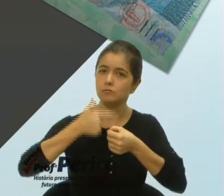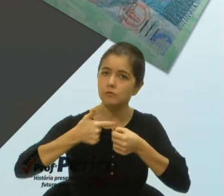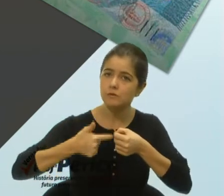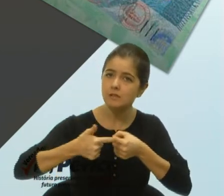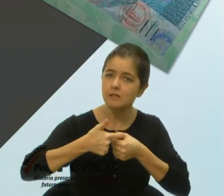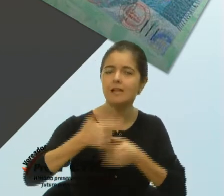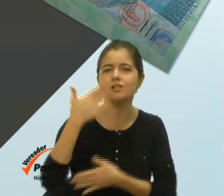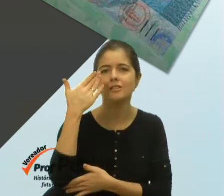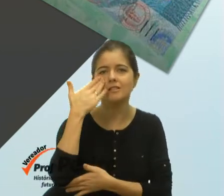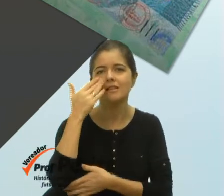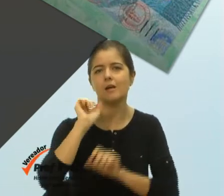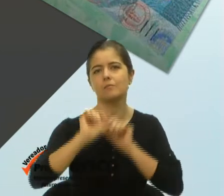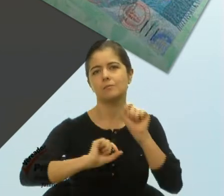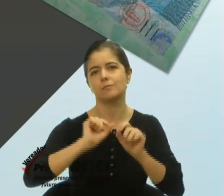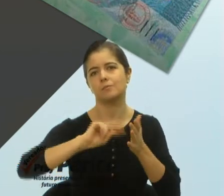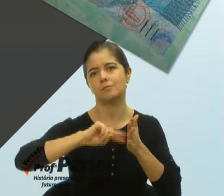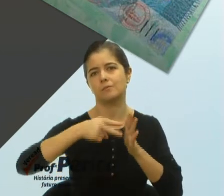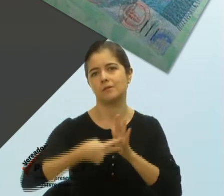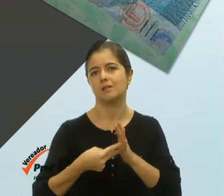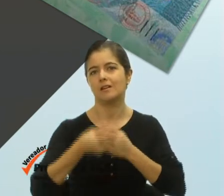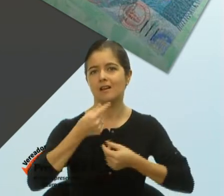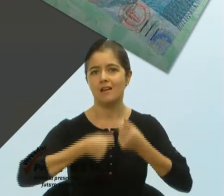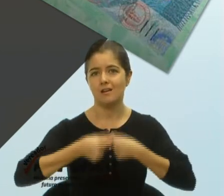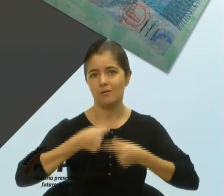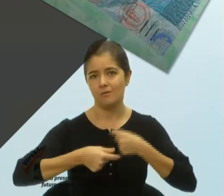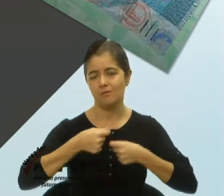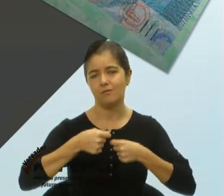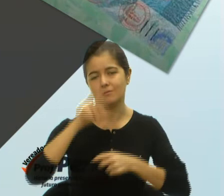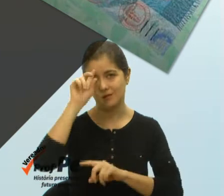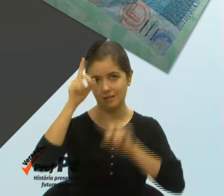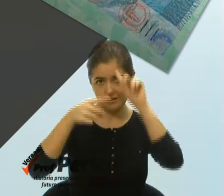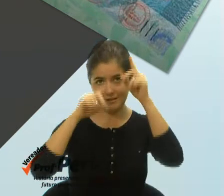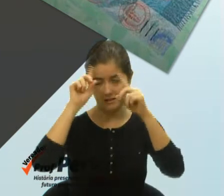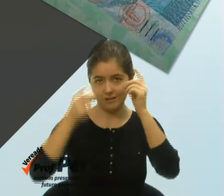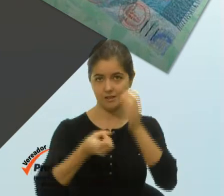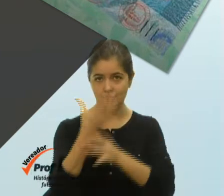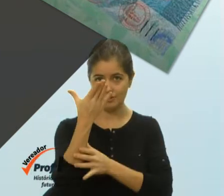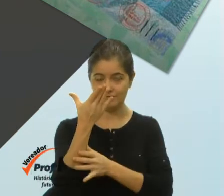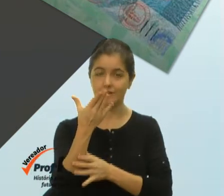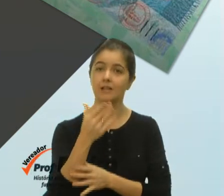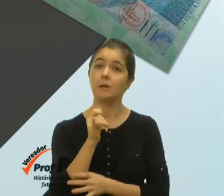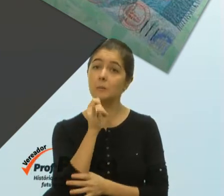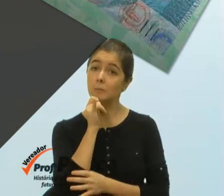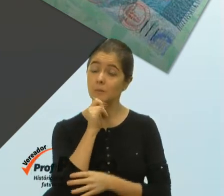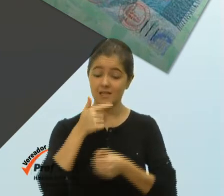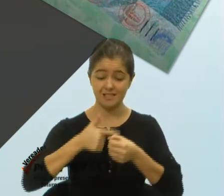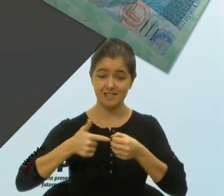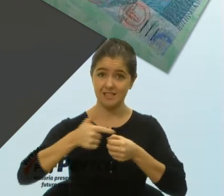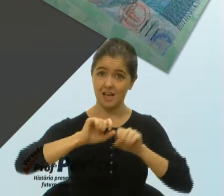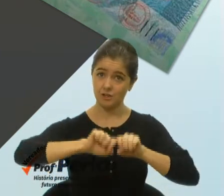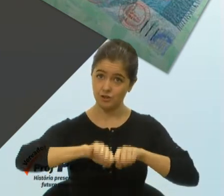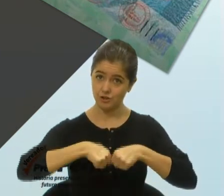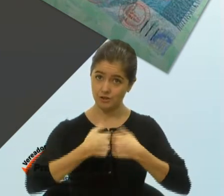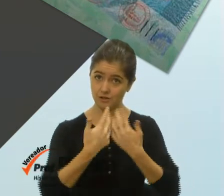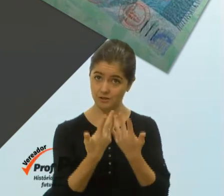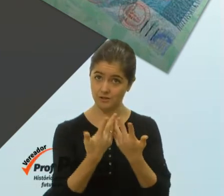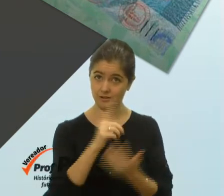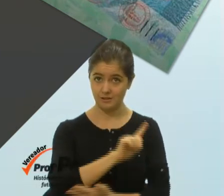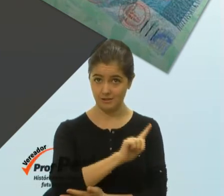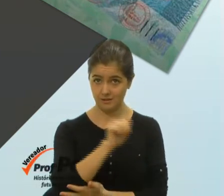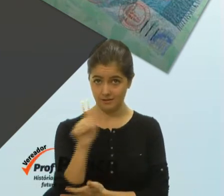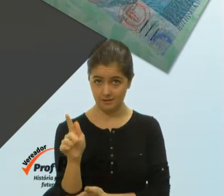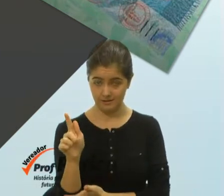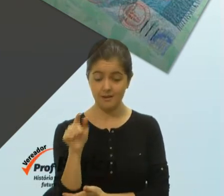sabem o que é economia criativa. Isto é, o município de Gramado, ele faz um